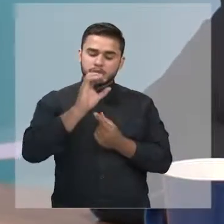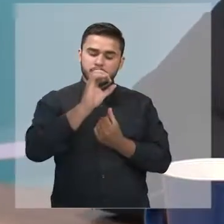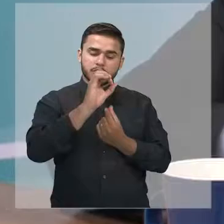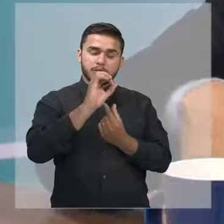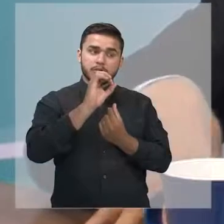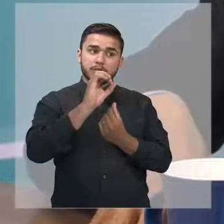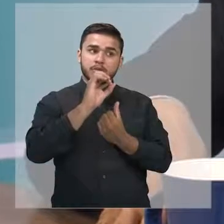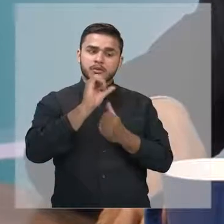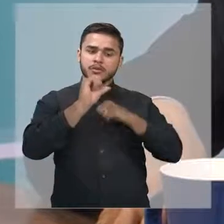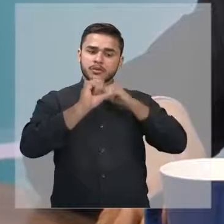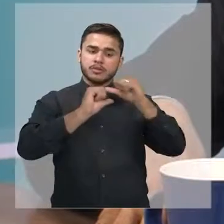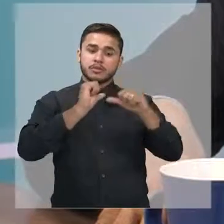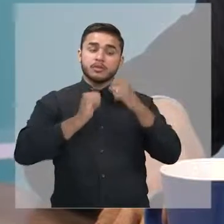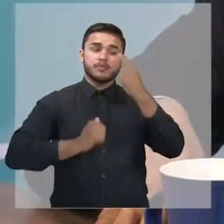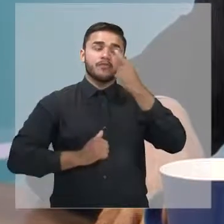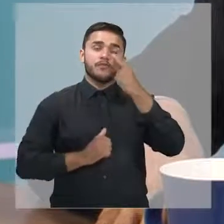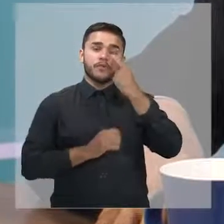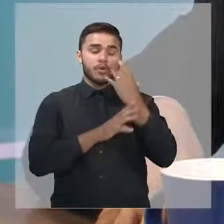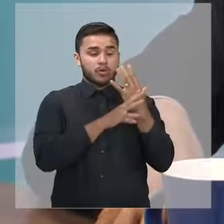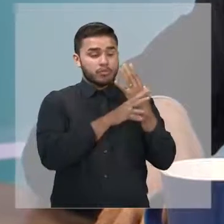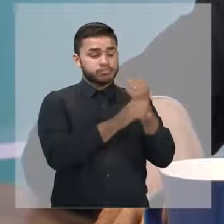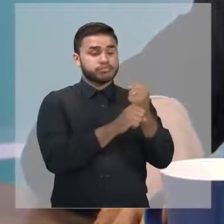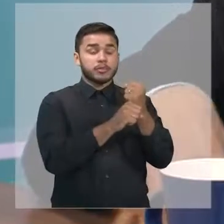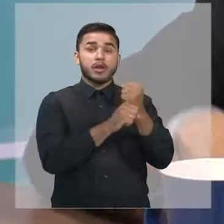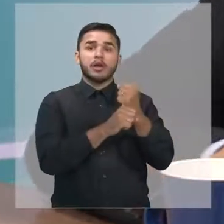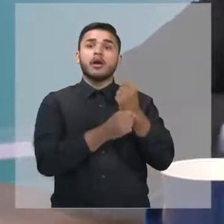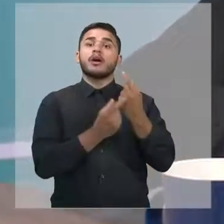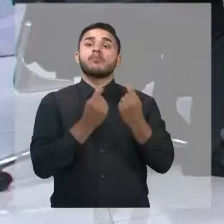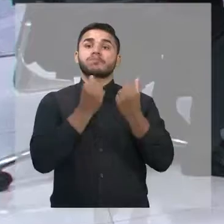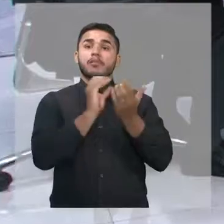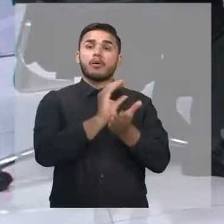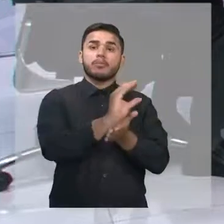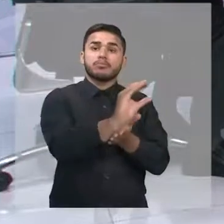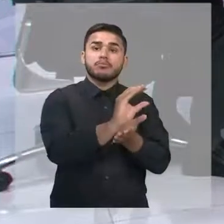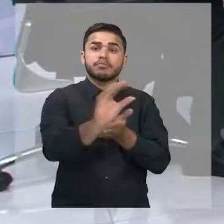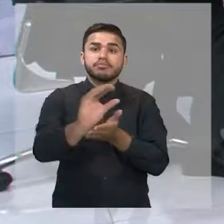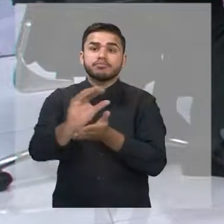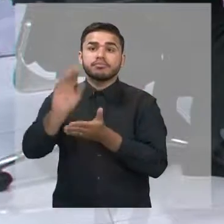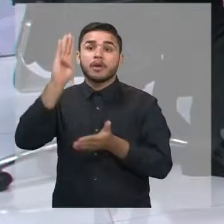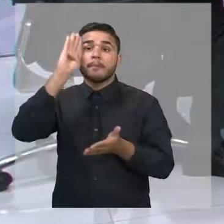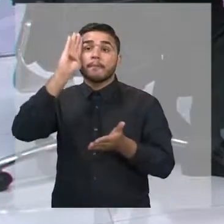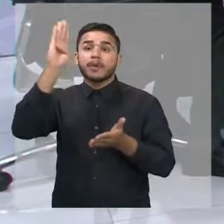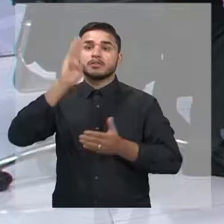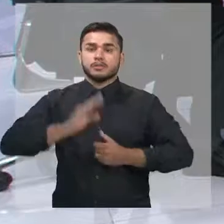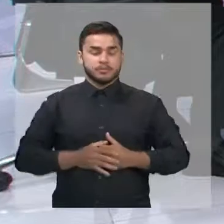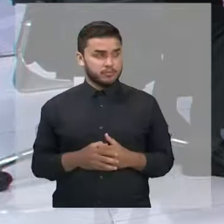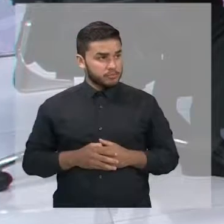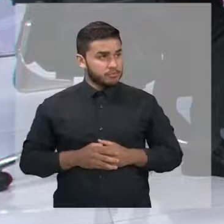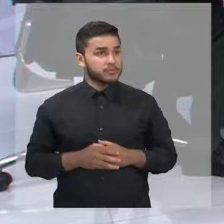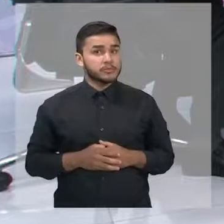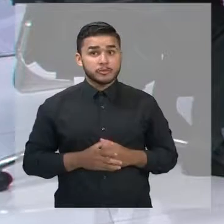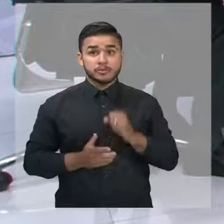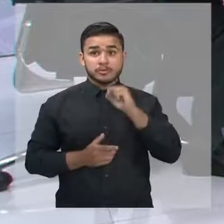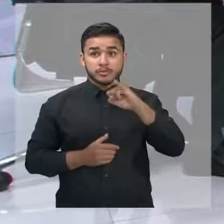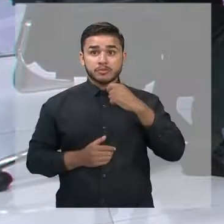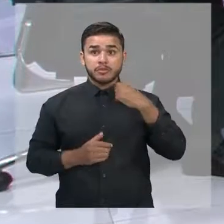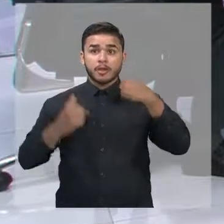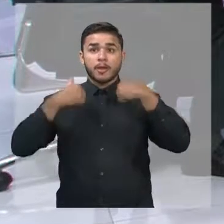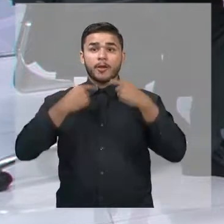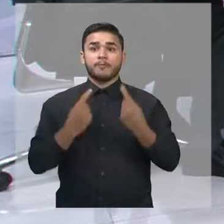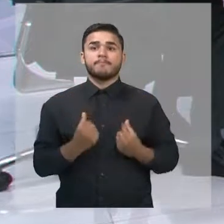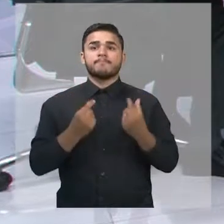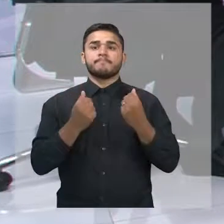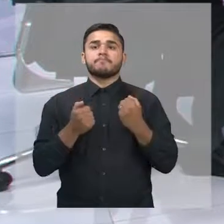quem vai gastar não quer saber de onde vem o dinheiro, nem quanto é que tem que ser gasto. Eu vi, por exemplo, o secretário